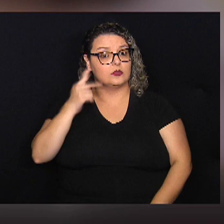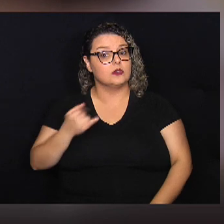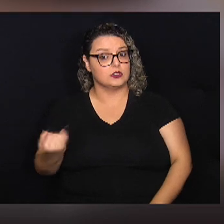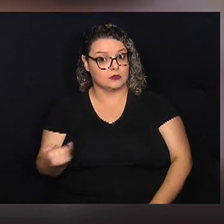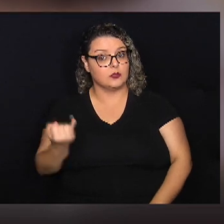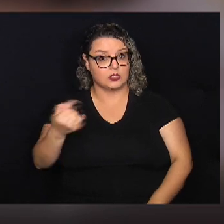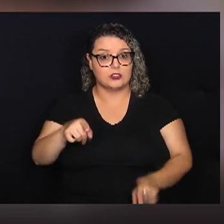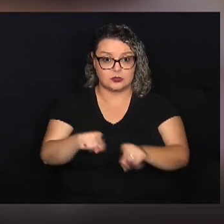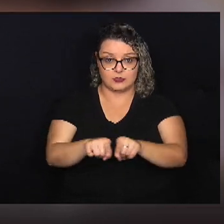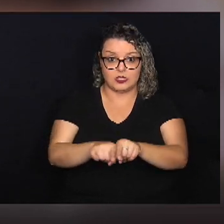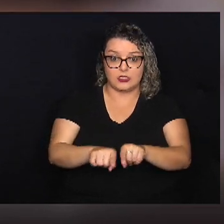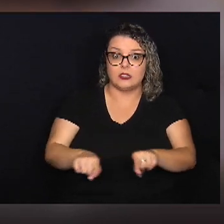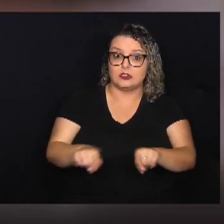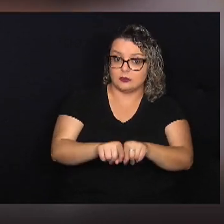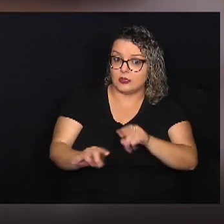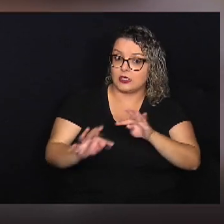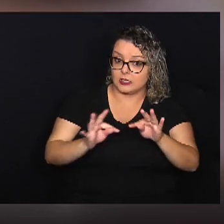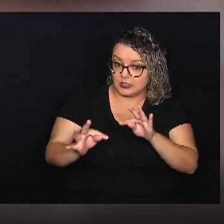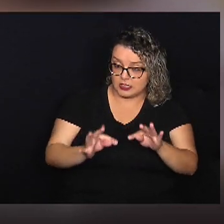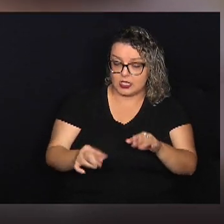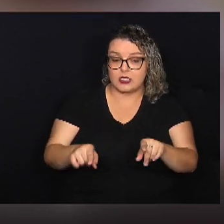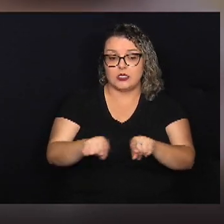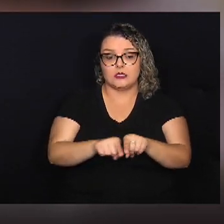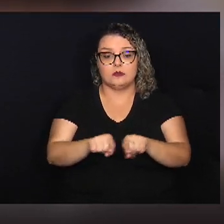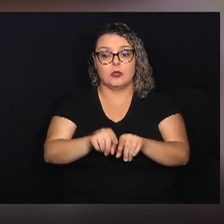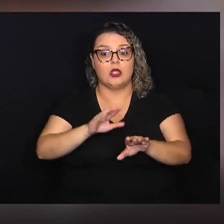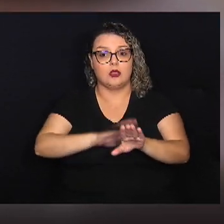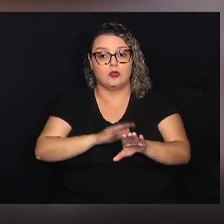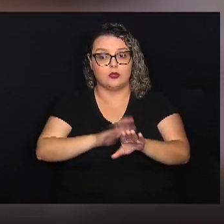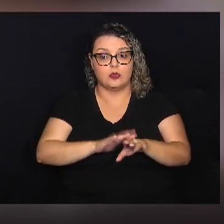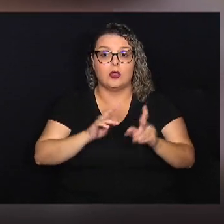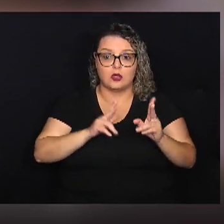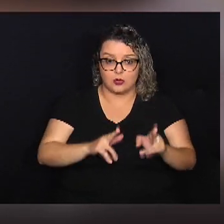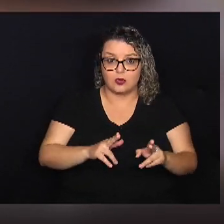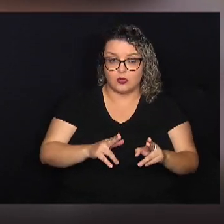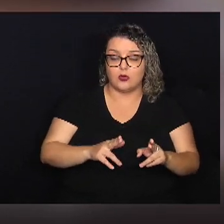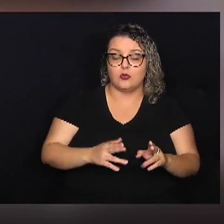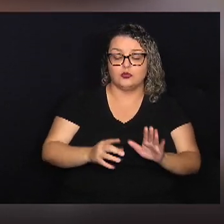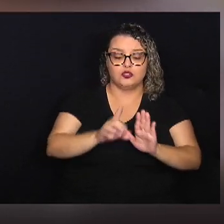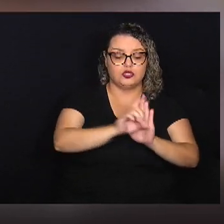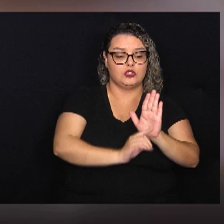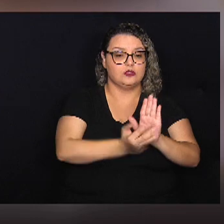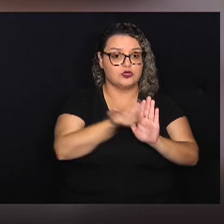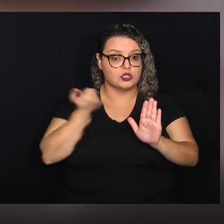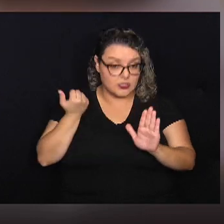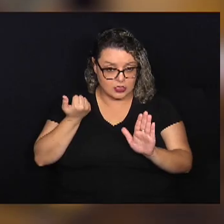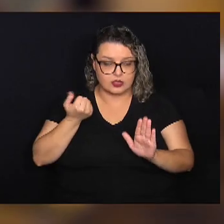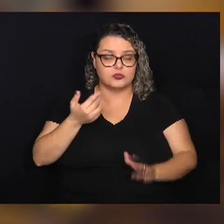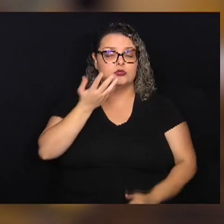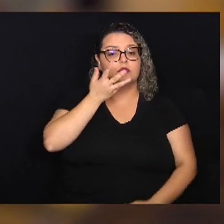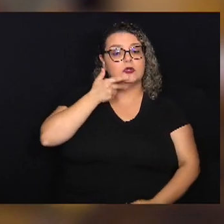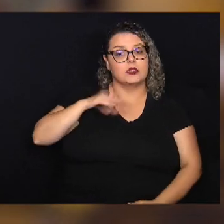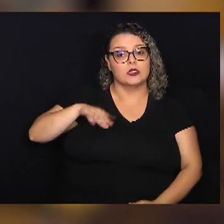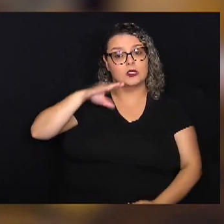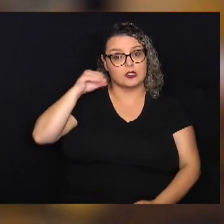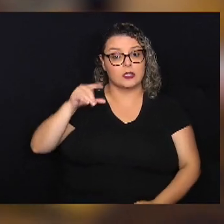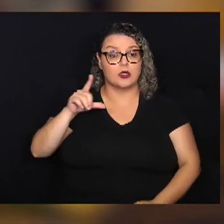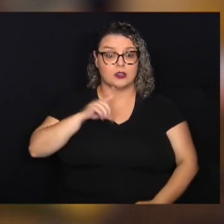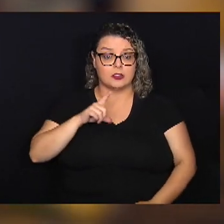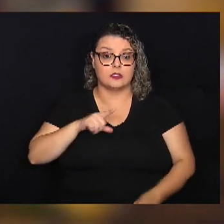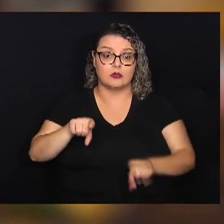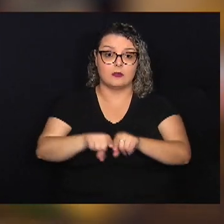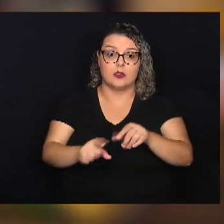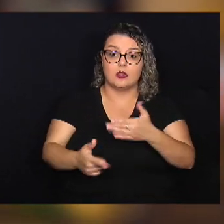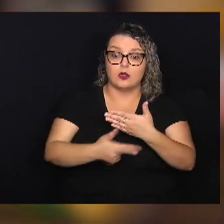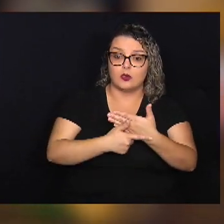da função técnica. E além de ele atuar no caso de violação de direitos da criança e do adolescente, ele também tem um grande papel de ser